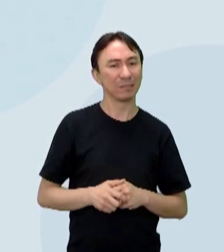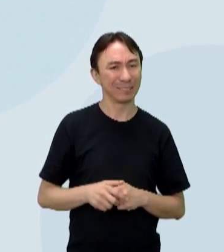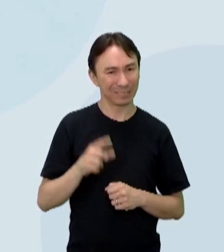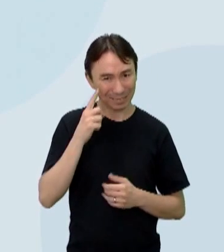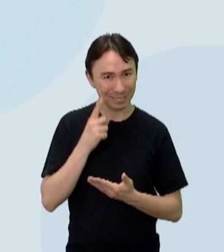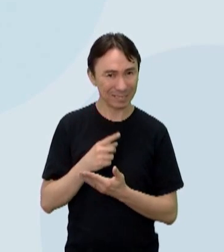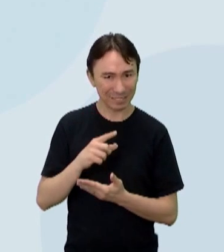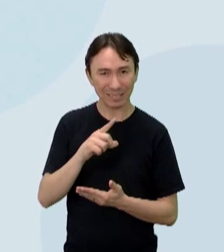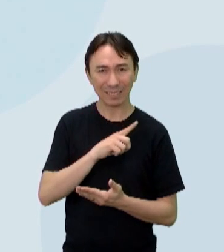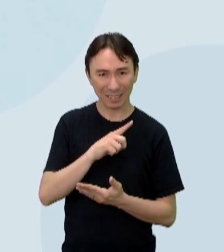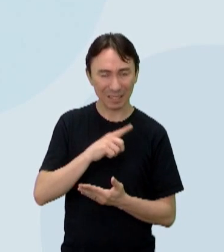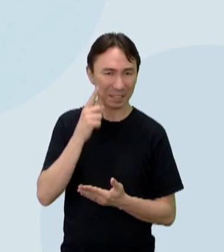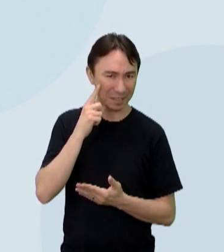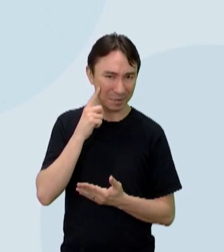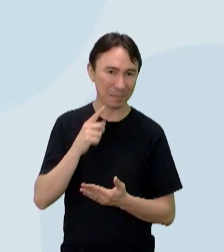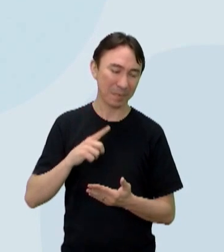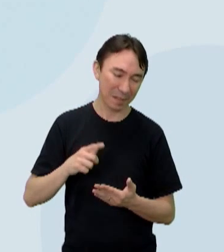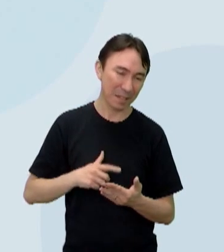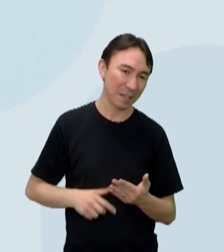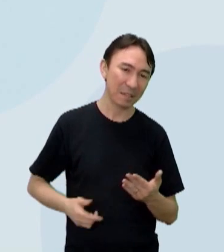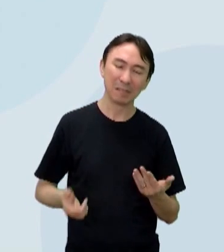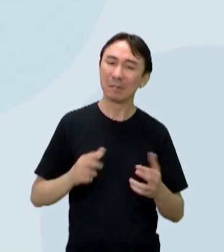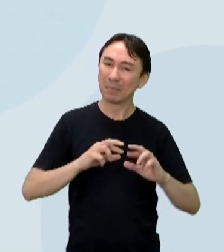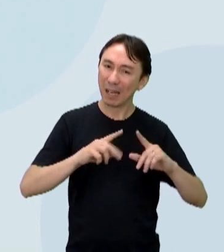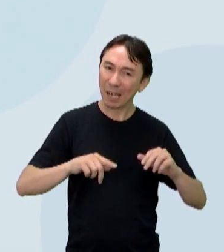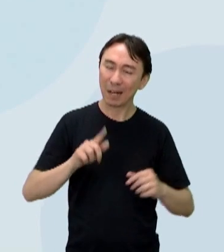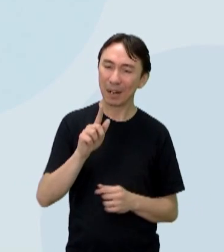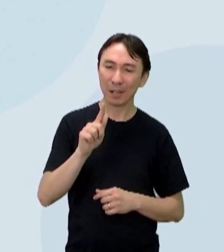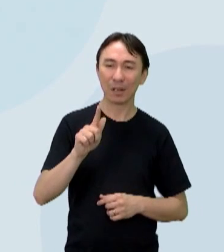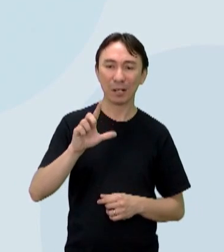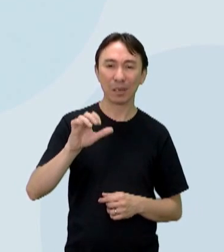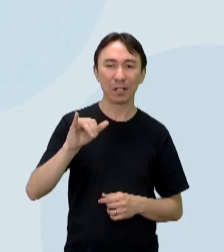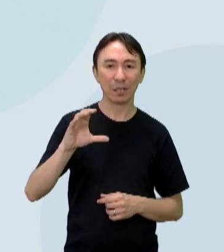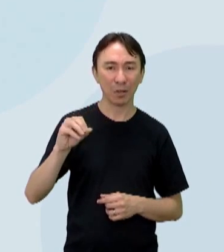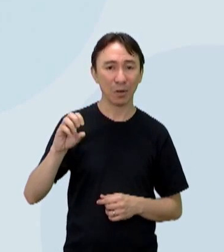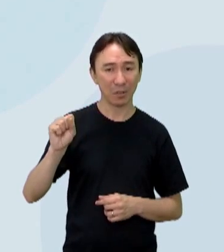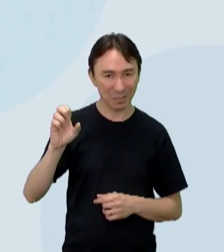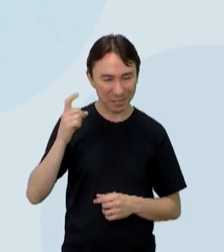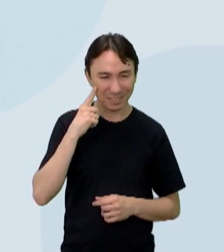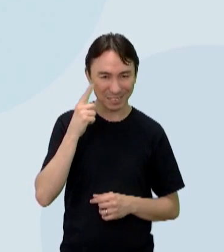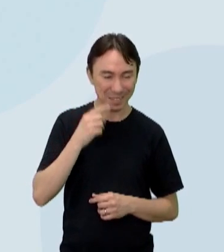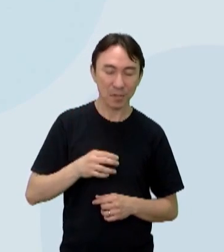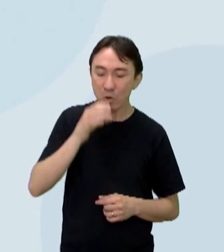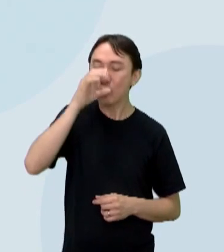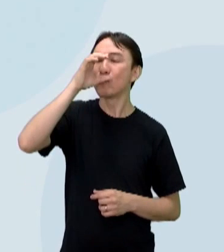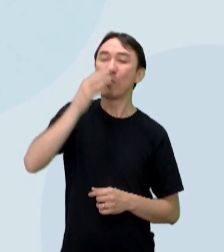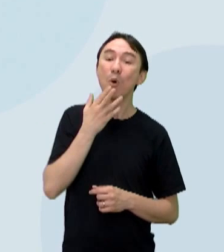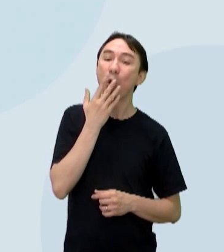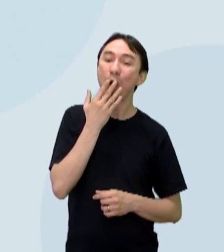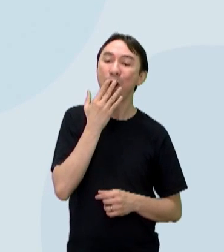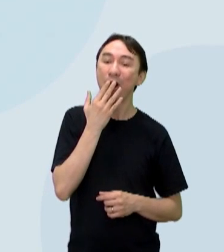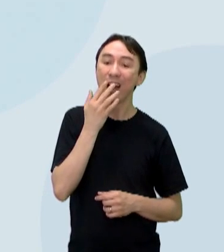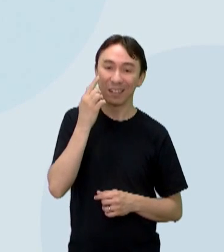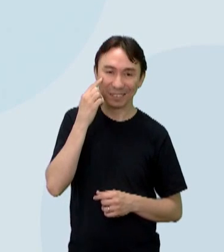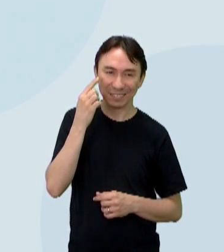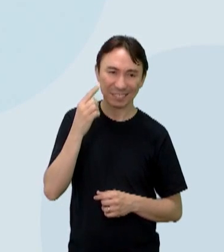minerais e glicose, é verdade. Mas o isotônico, aquela bebida colorida consagrada pela geração